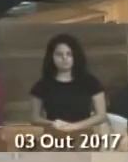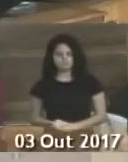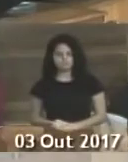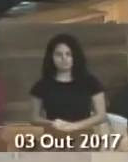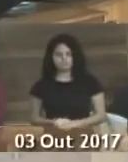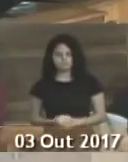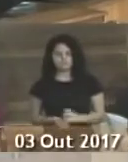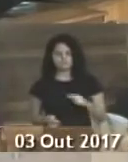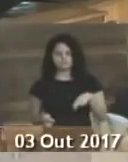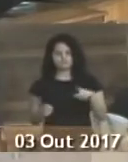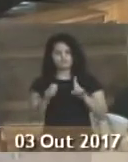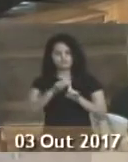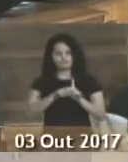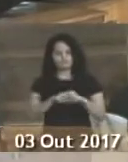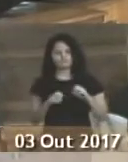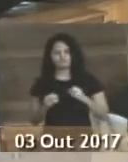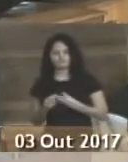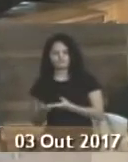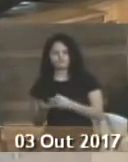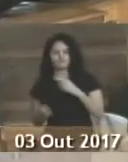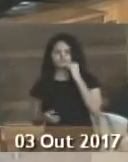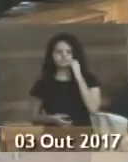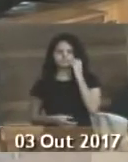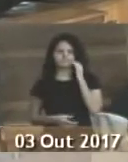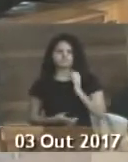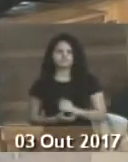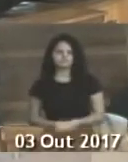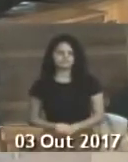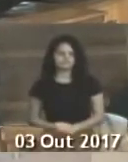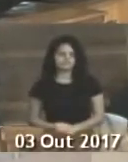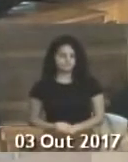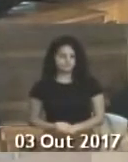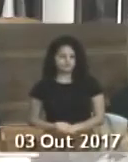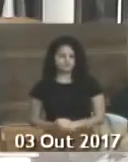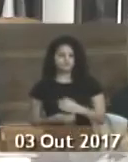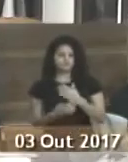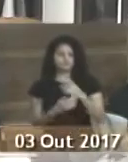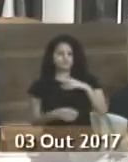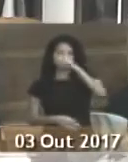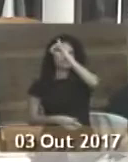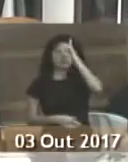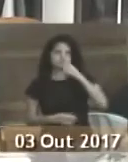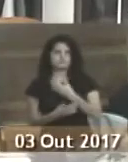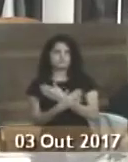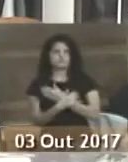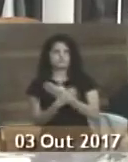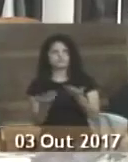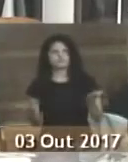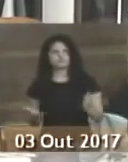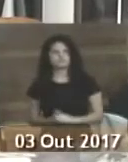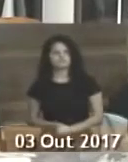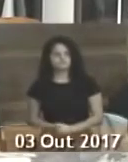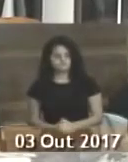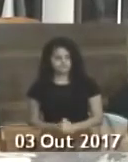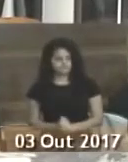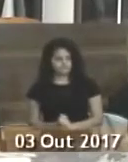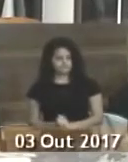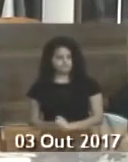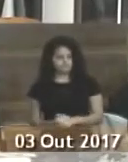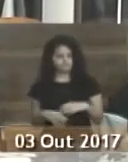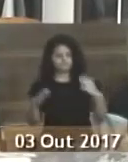cor rosa, né? Então, fica na rosa, que Deus abençoe a todos vocês e a todos nós. Obrigado.